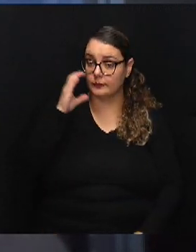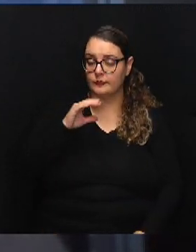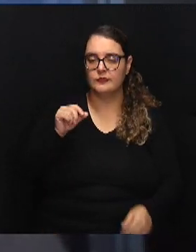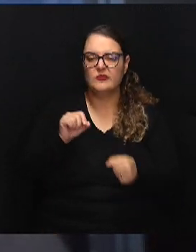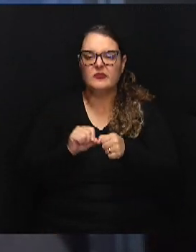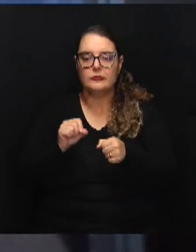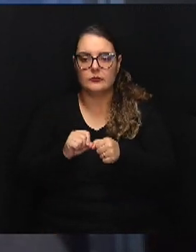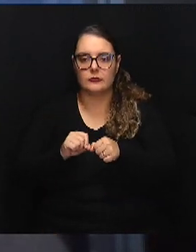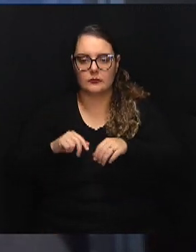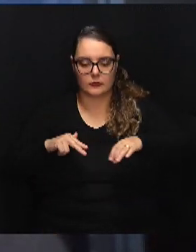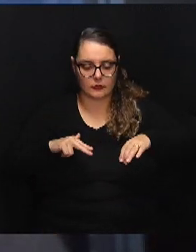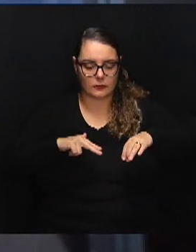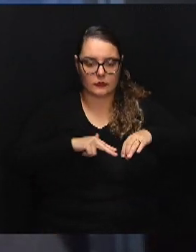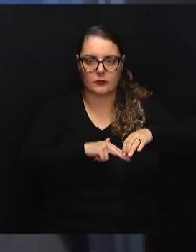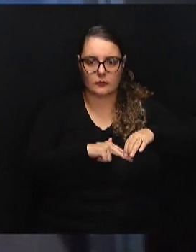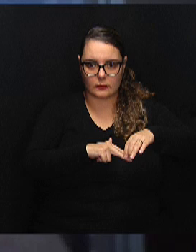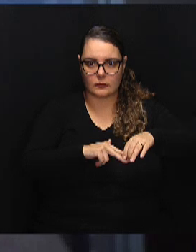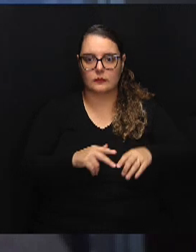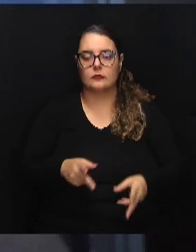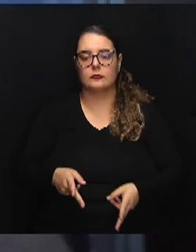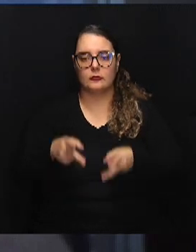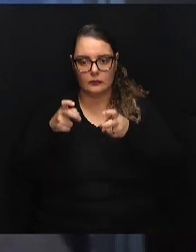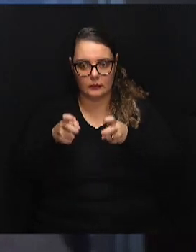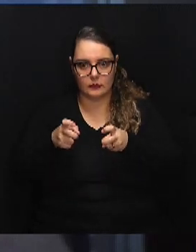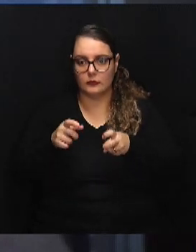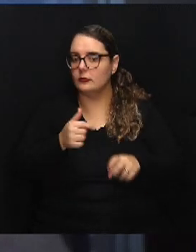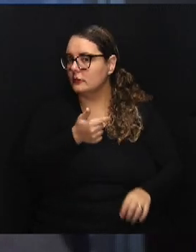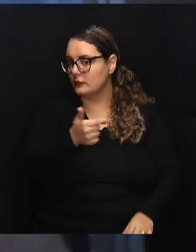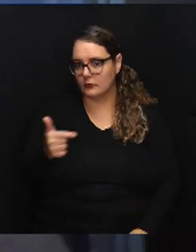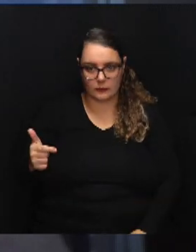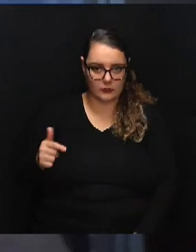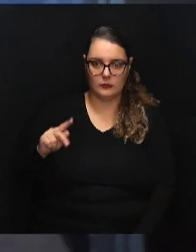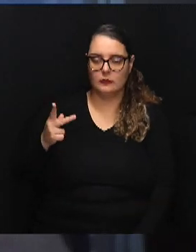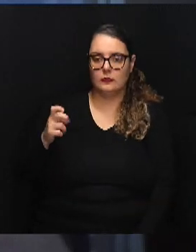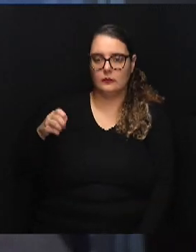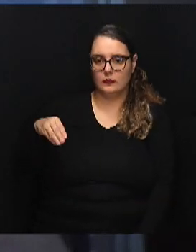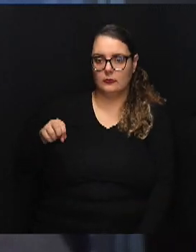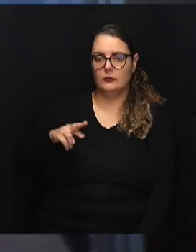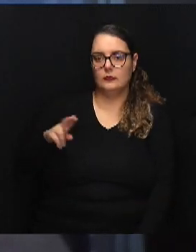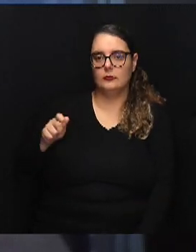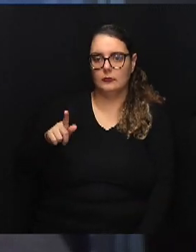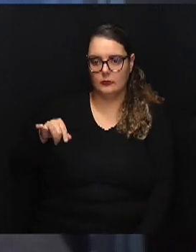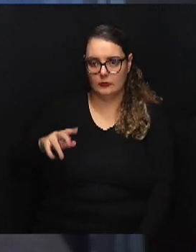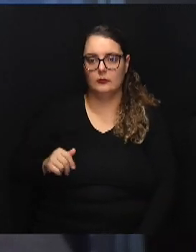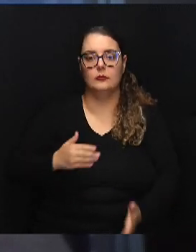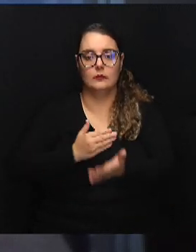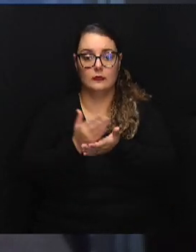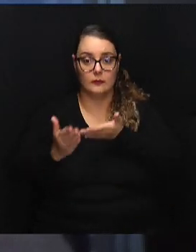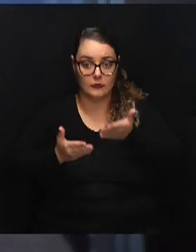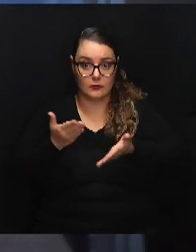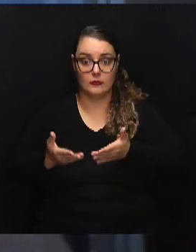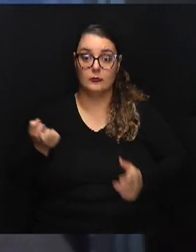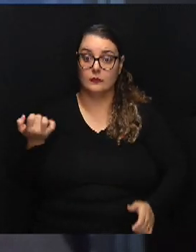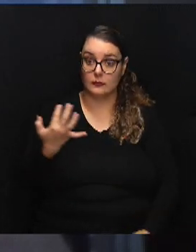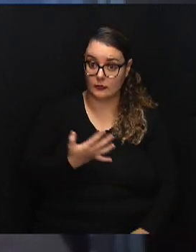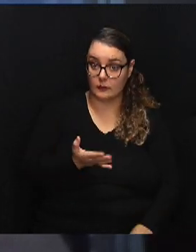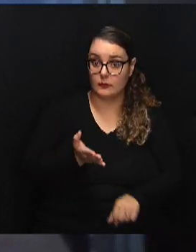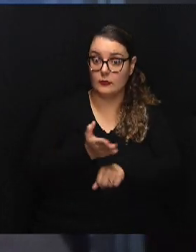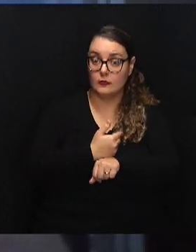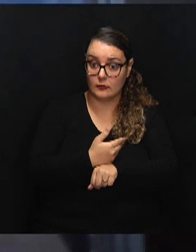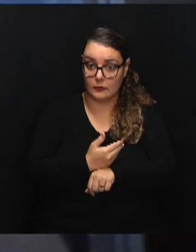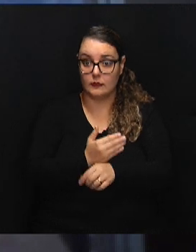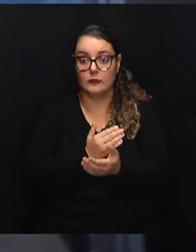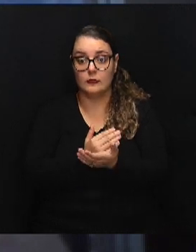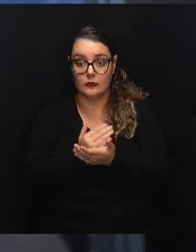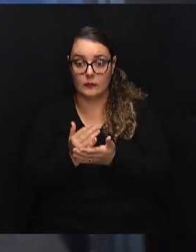uma tomografia, identificar que não há hemorragia e iniciar o tratamento. Quanto mais precoce se inicia